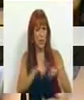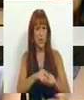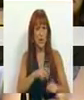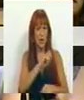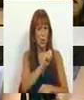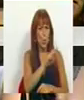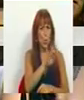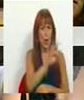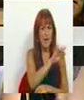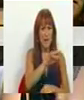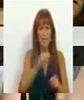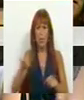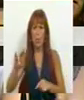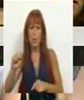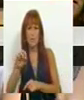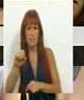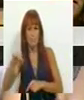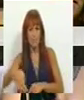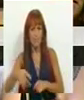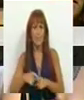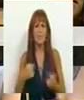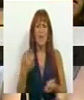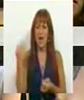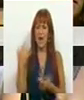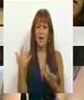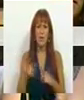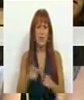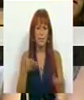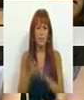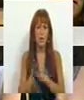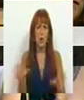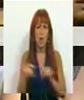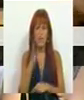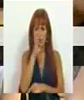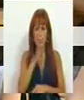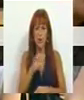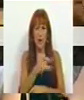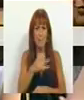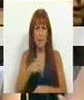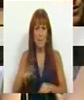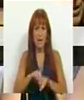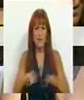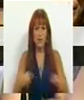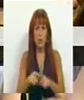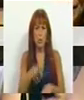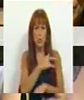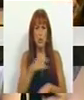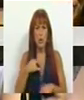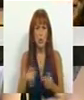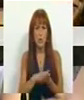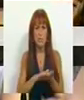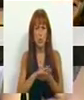em USFs ou em UCSPs. Recentemente, a entrada de novas aplicações informáticas nos cuidados de saúde